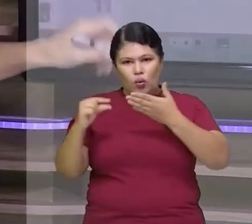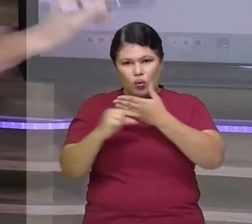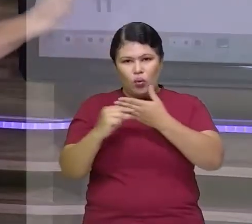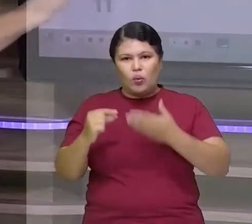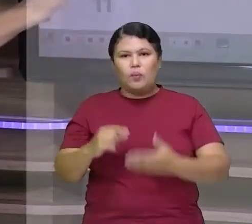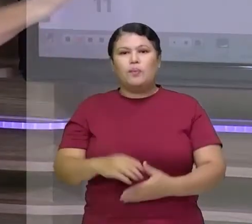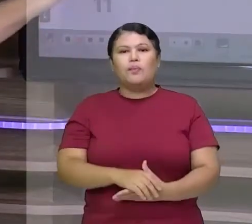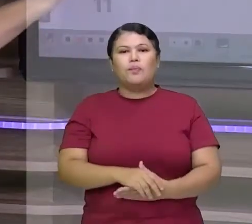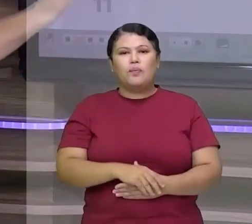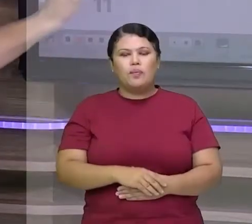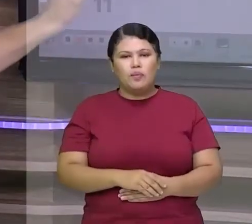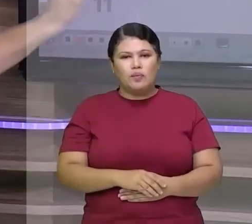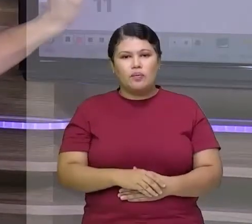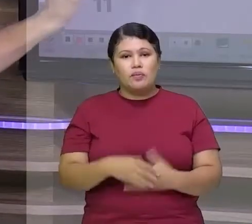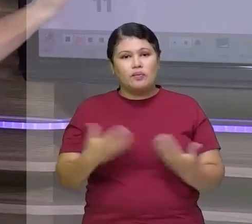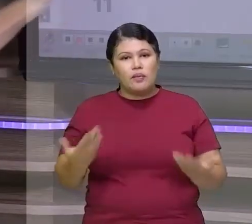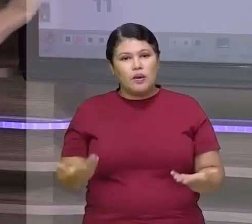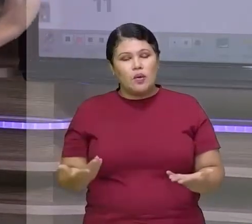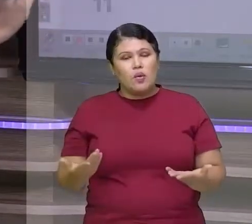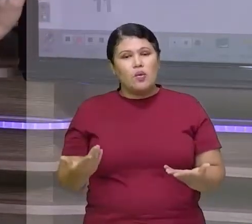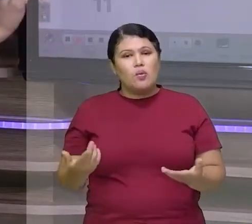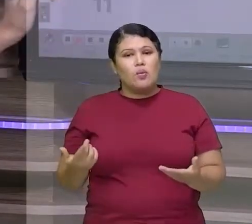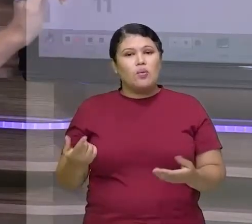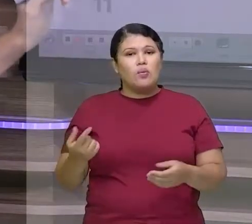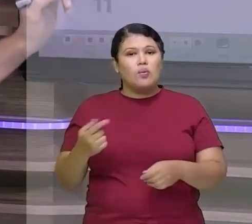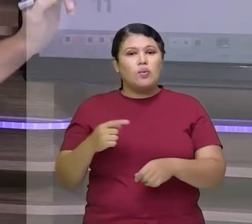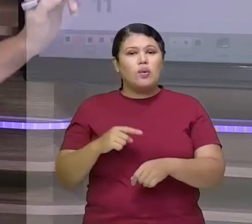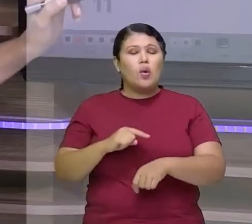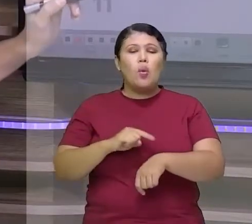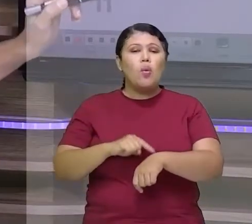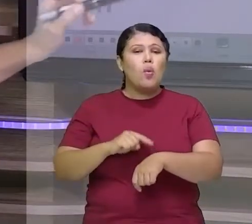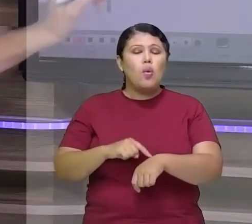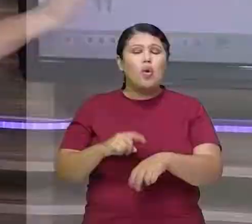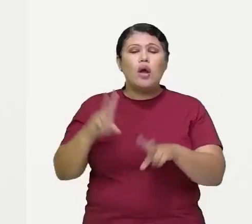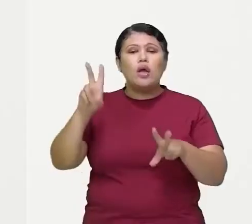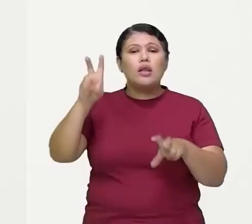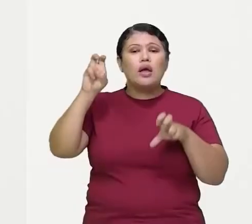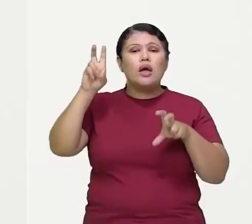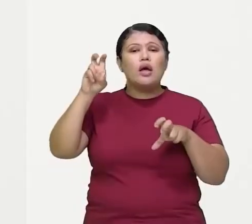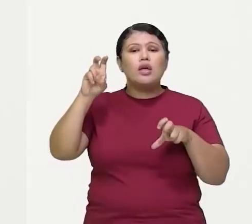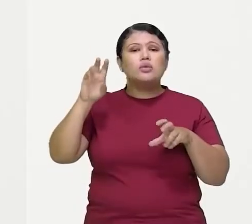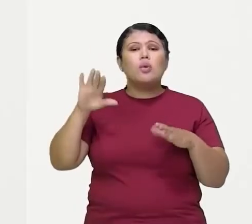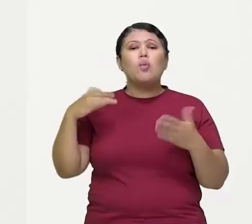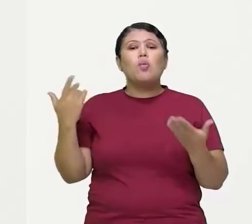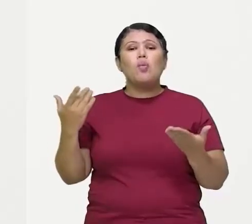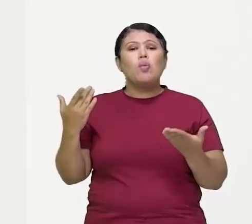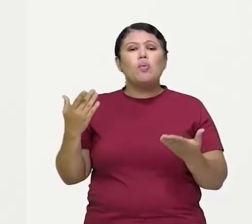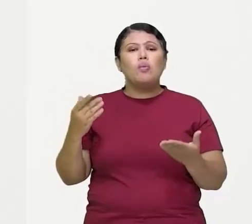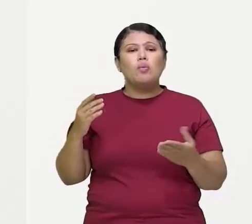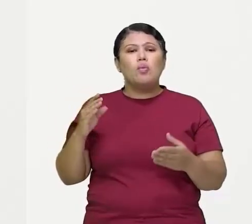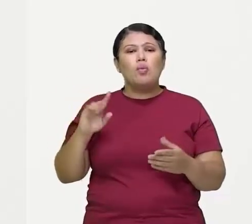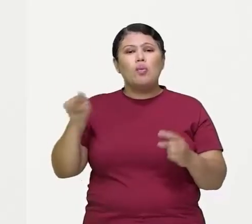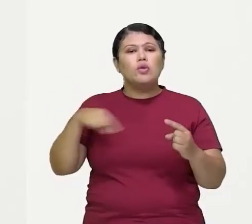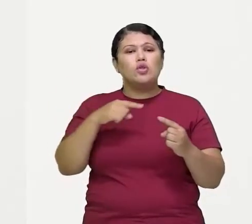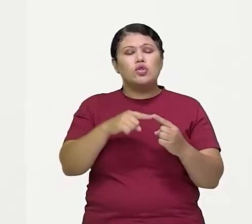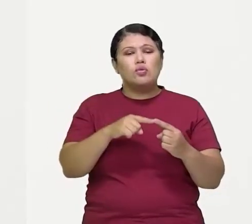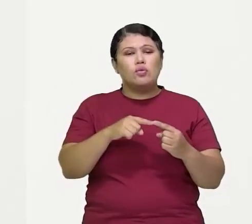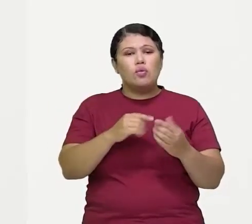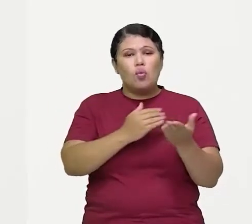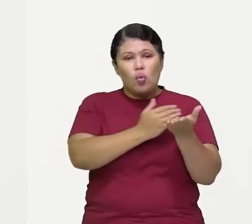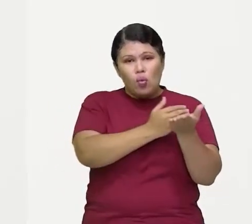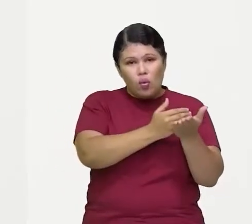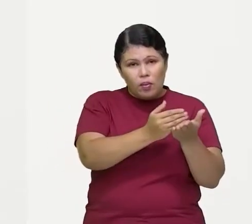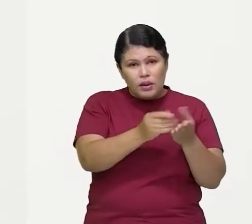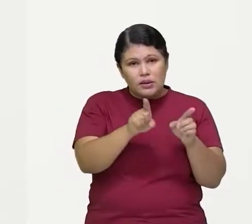Alencar. Então, nesse momento, qual é a função da aspa aqui? Indicar o início e o fim de